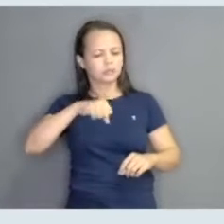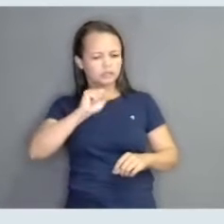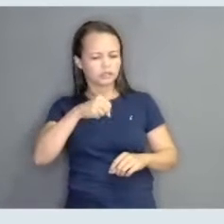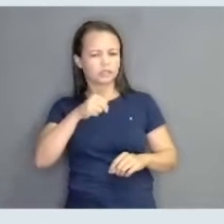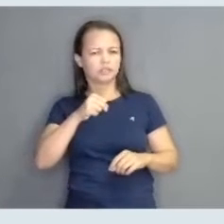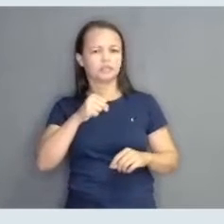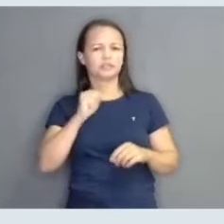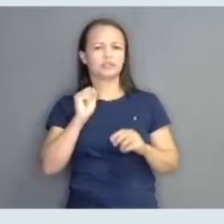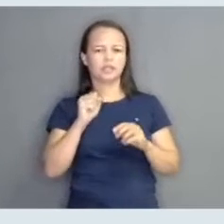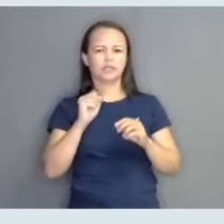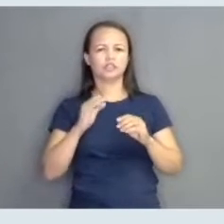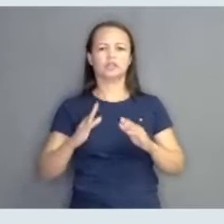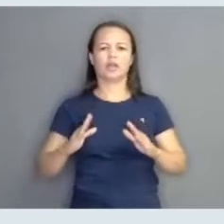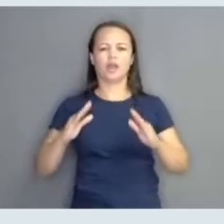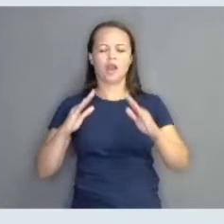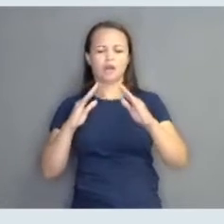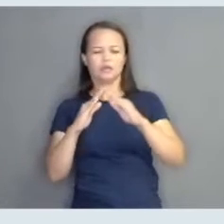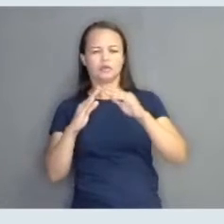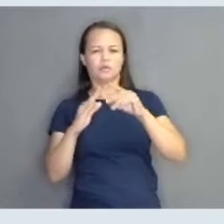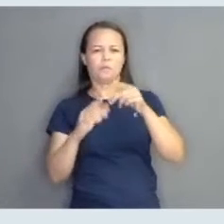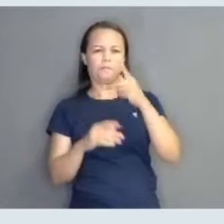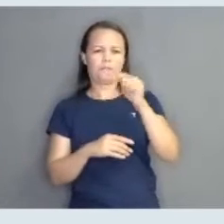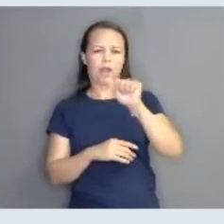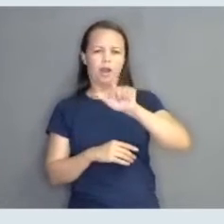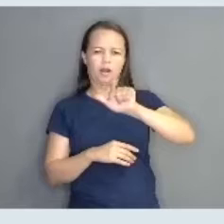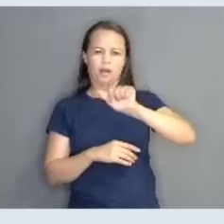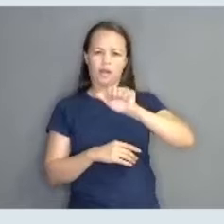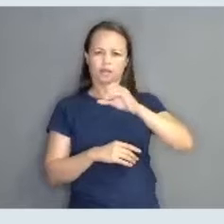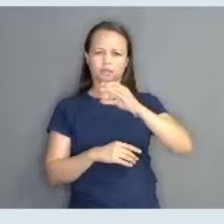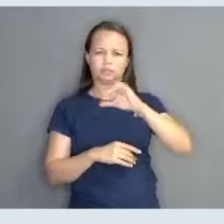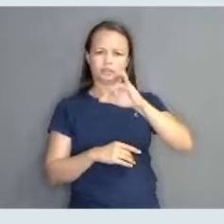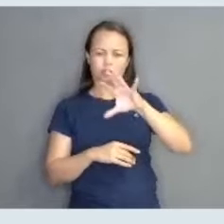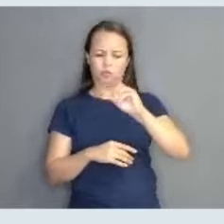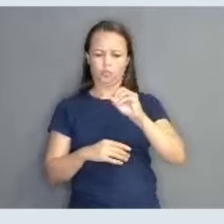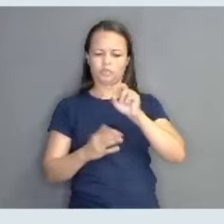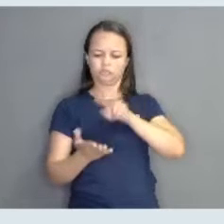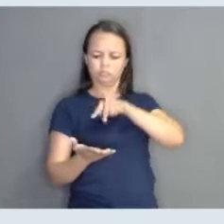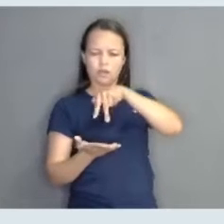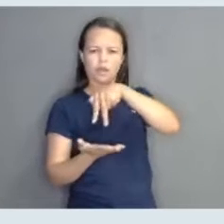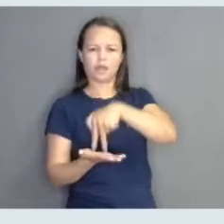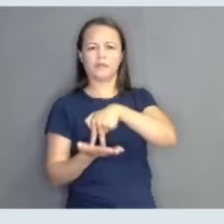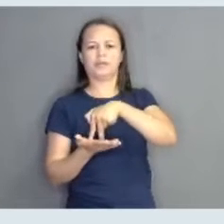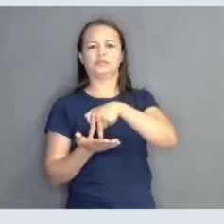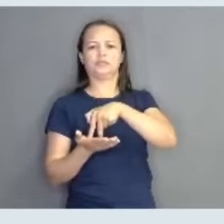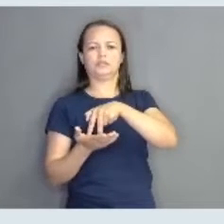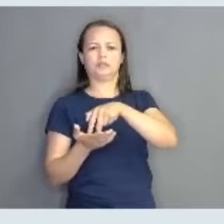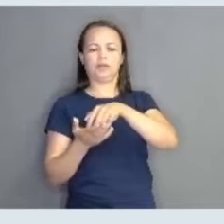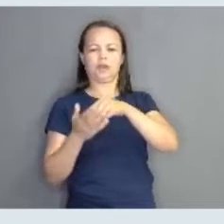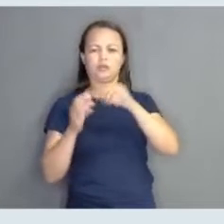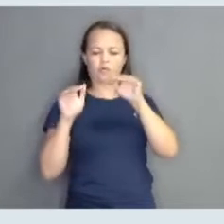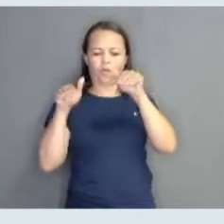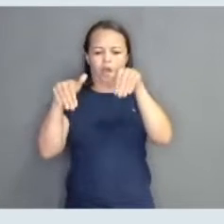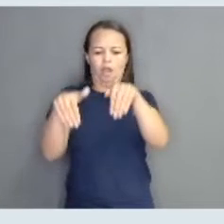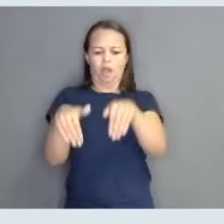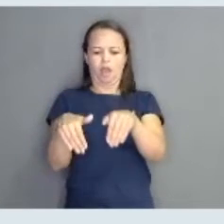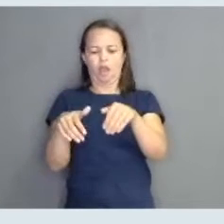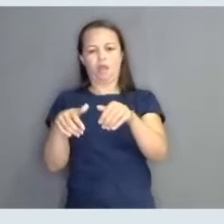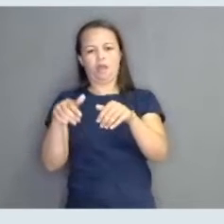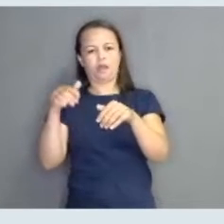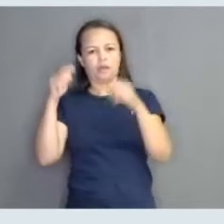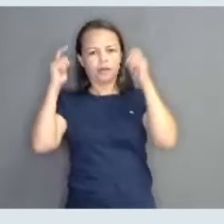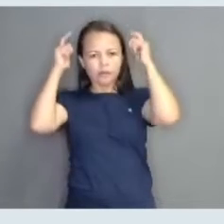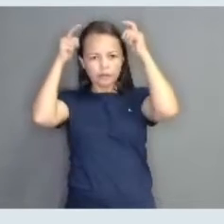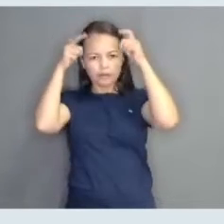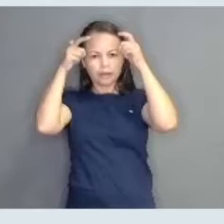ele está representando a autoridade, ele está representando a realeza. Então,